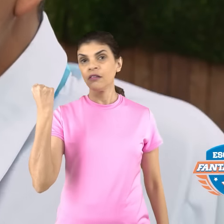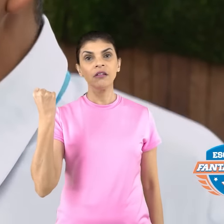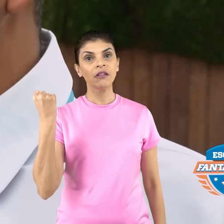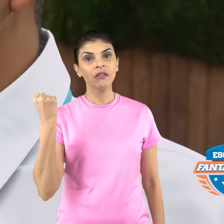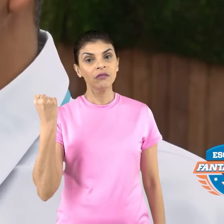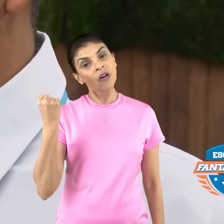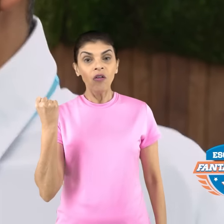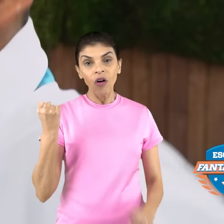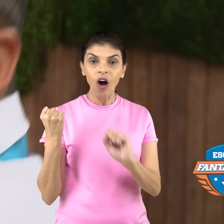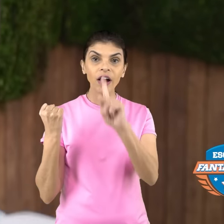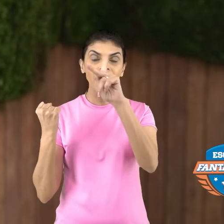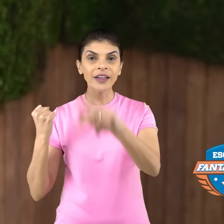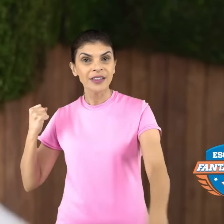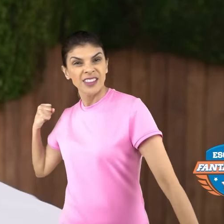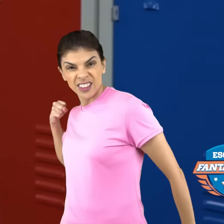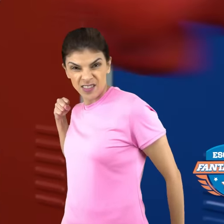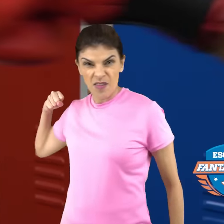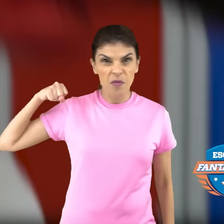Tá bom.